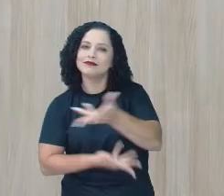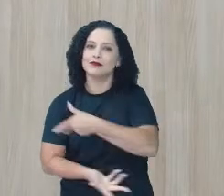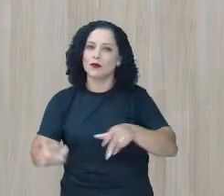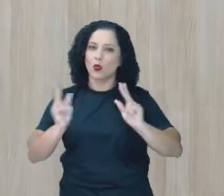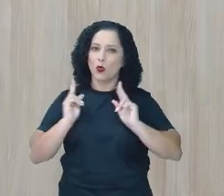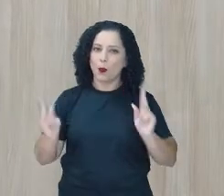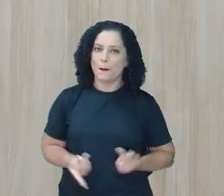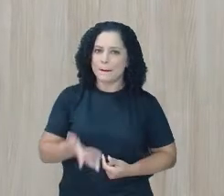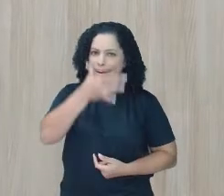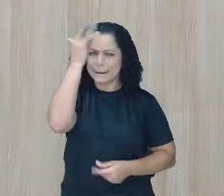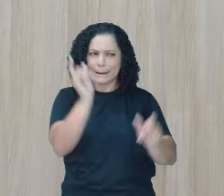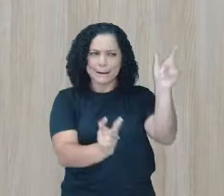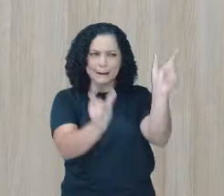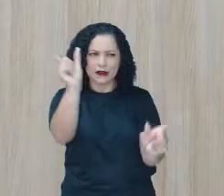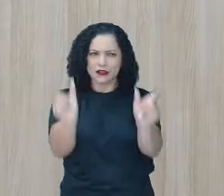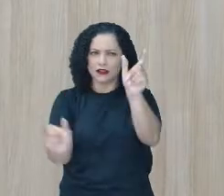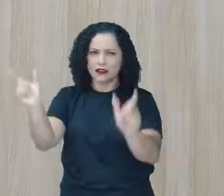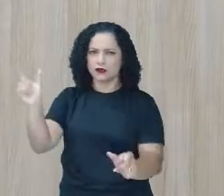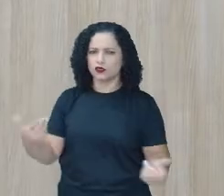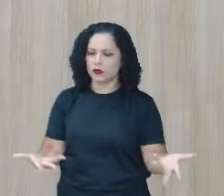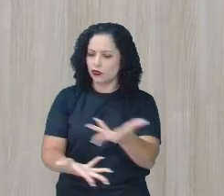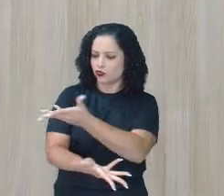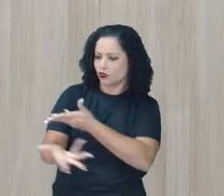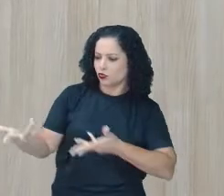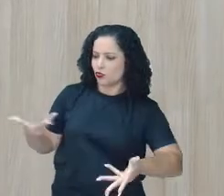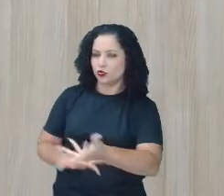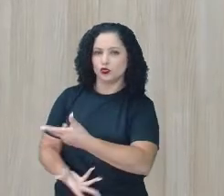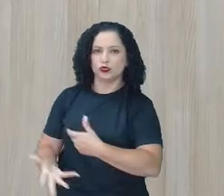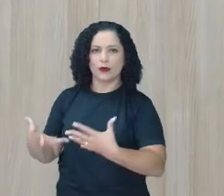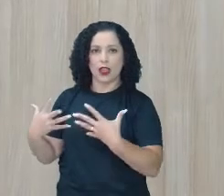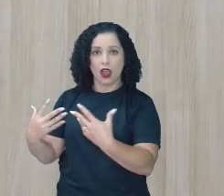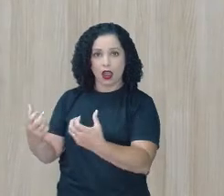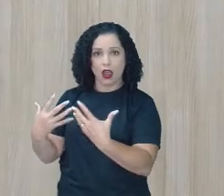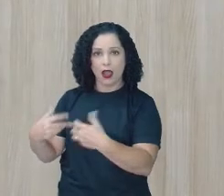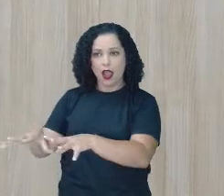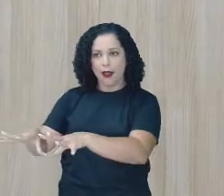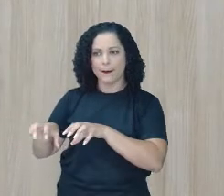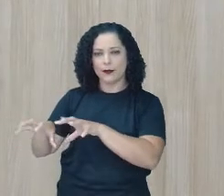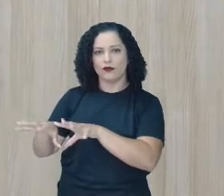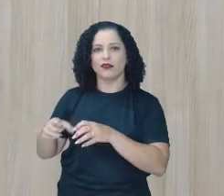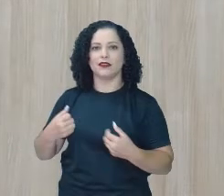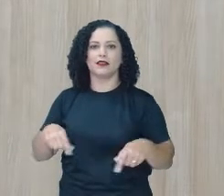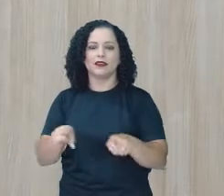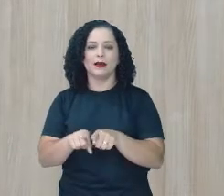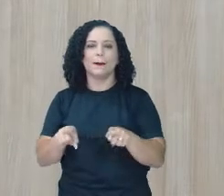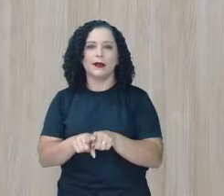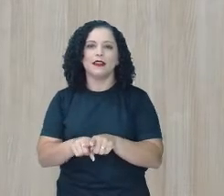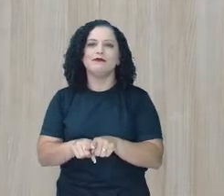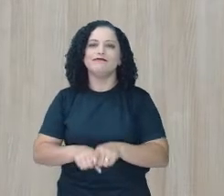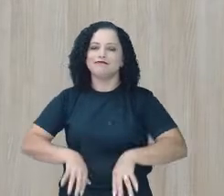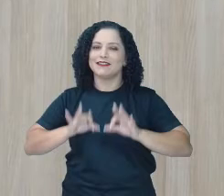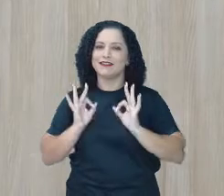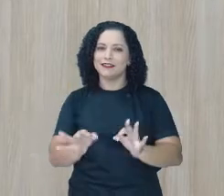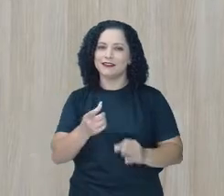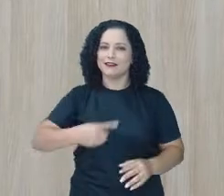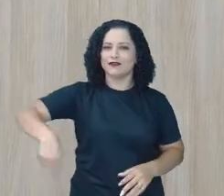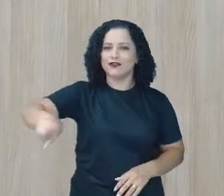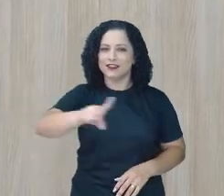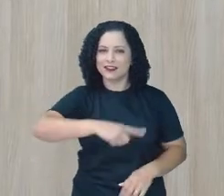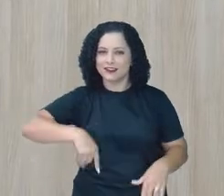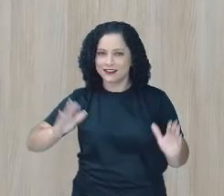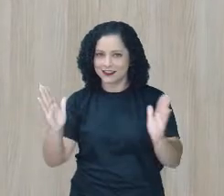gente e estar do nosso lado, absorvendo tudo que a gente faz, atendendo às nossas necessidades também. Eu tenho certeza que você aí de